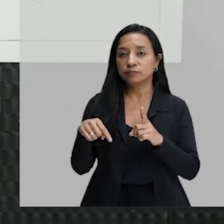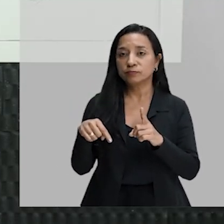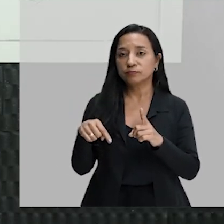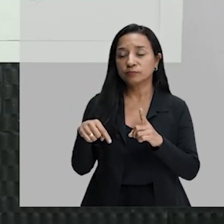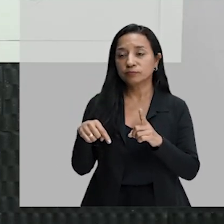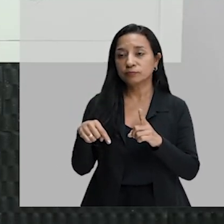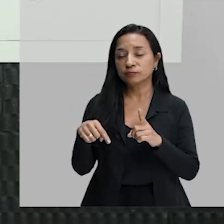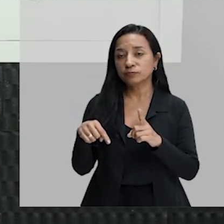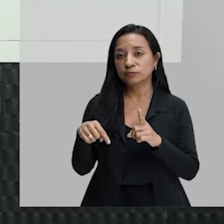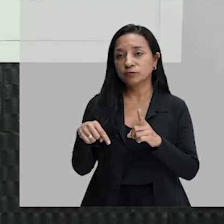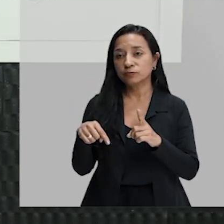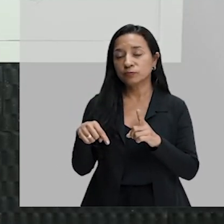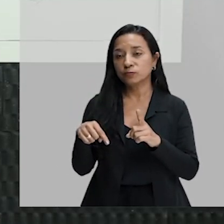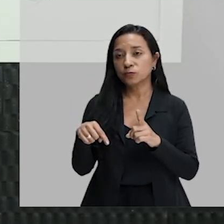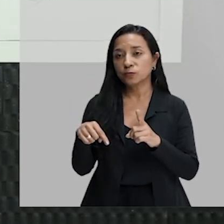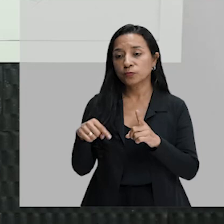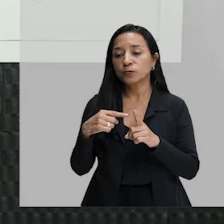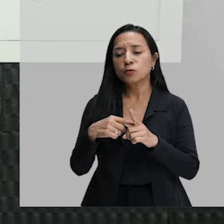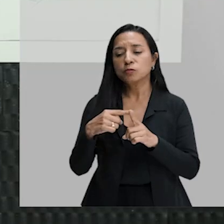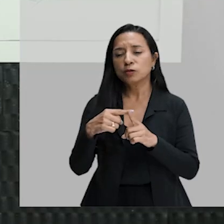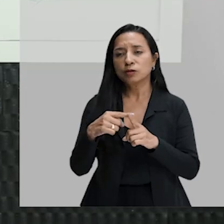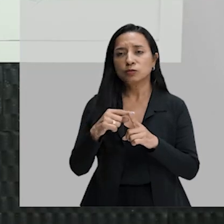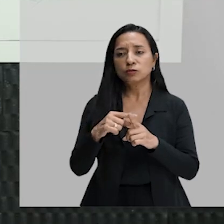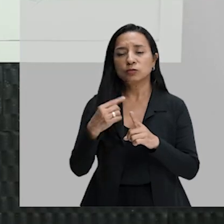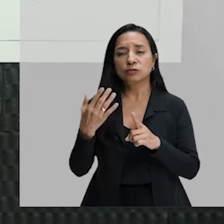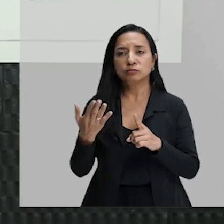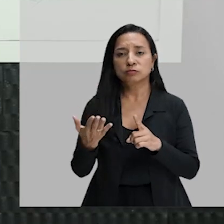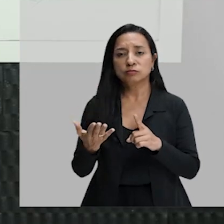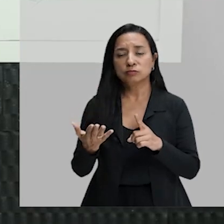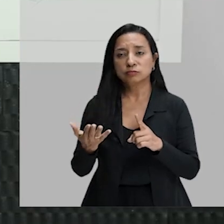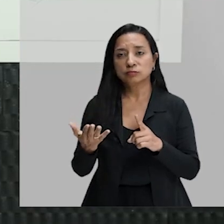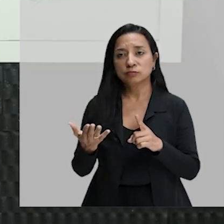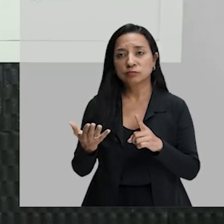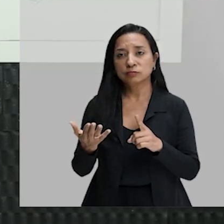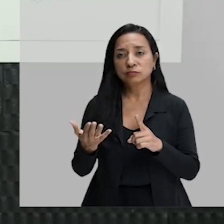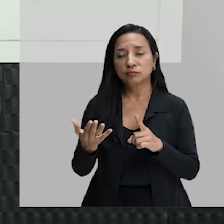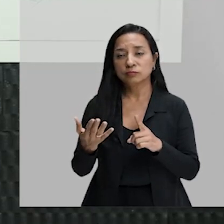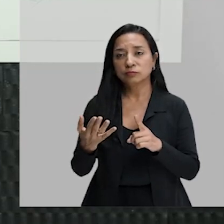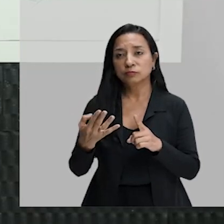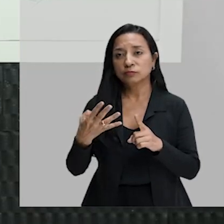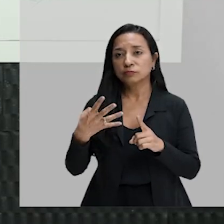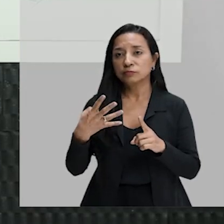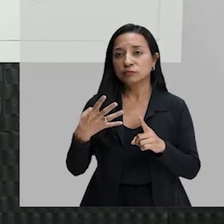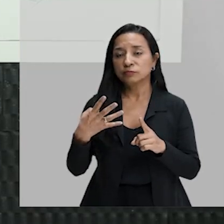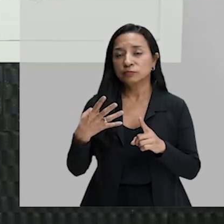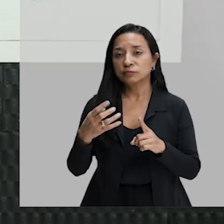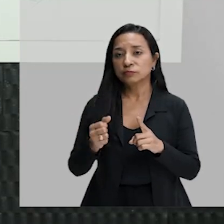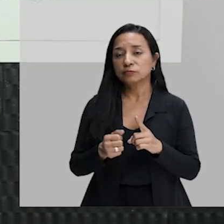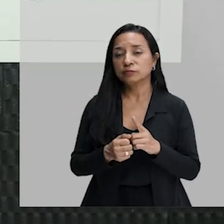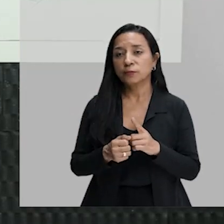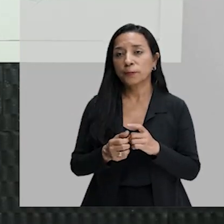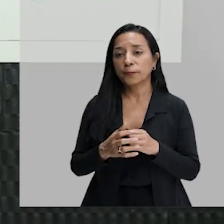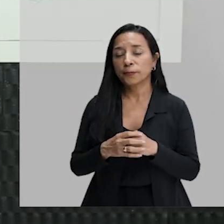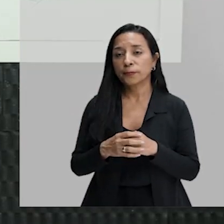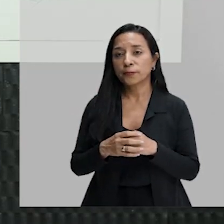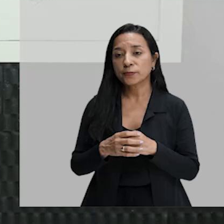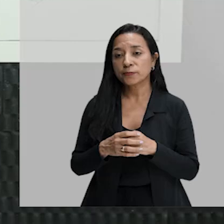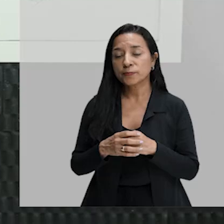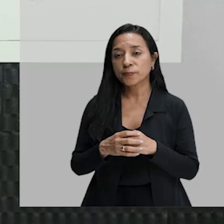que é uma temperatura que está aí, por exemplo, a temperatura do ambiente, ela está,